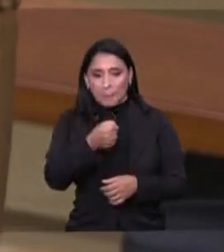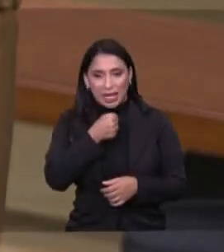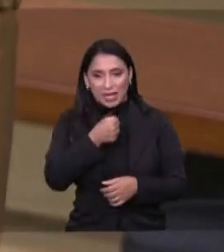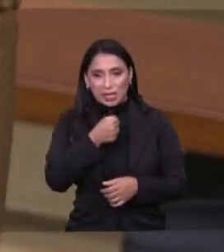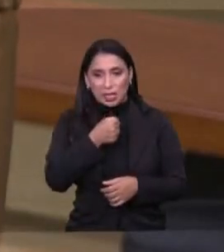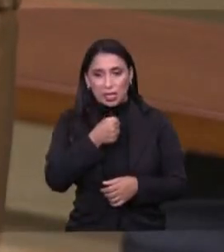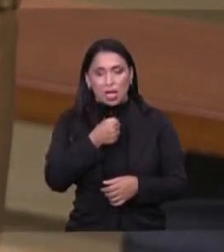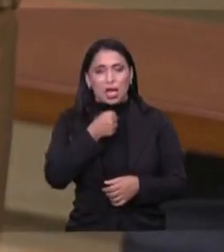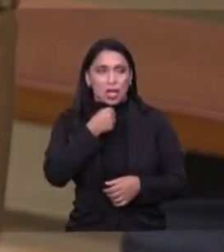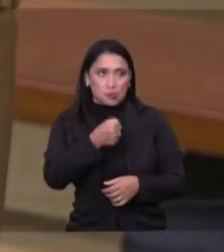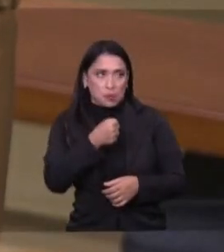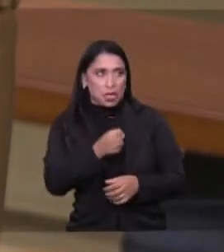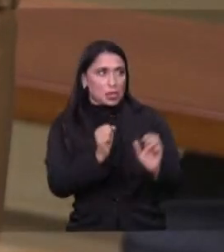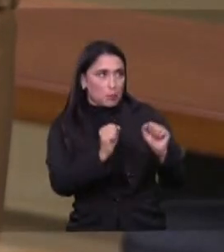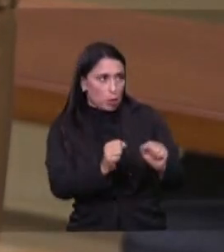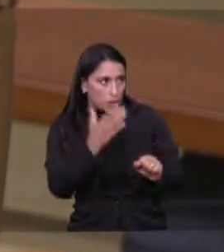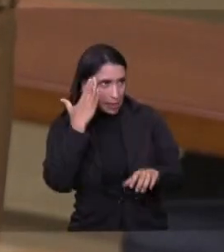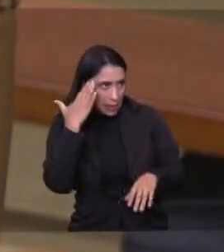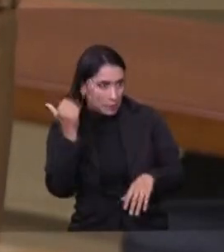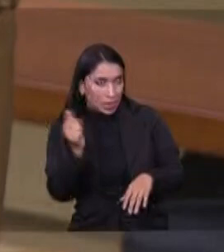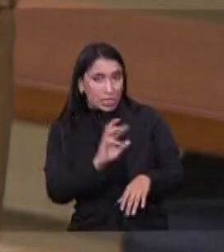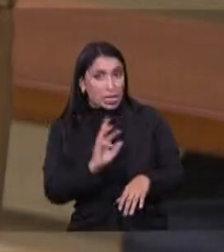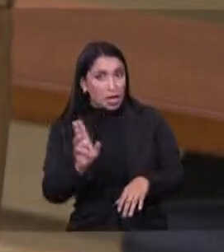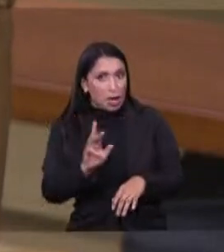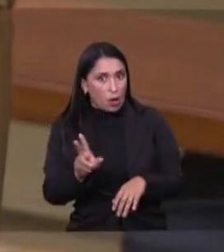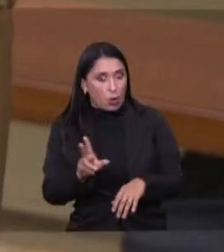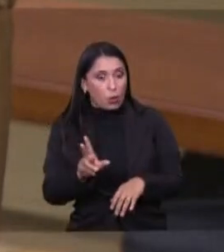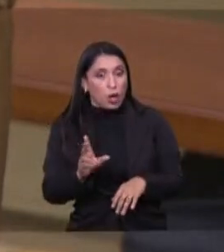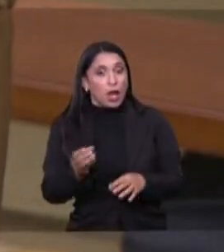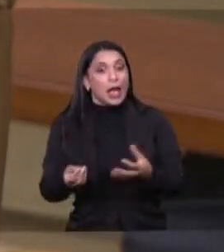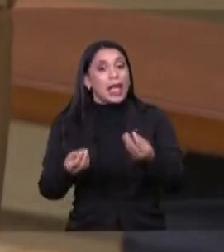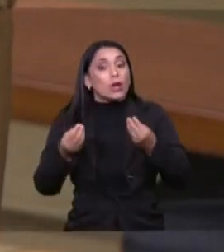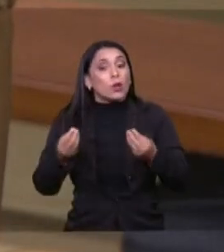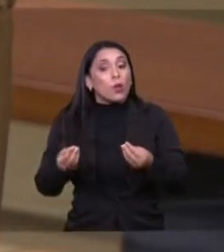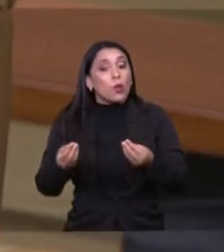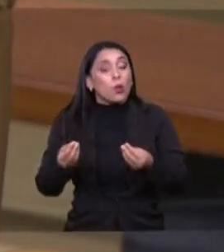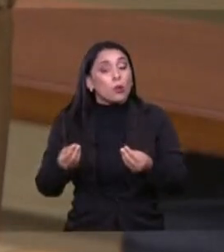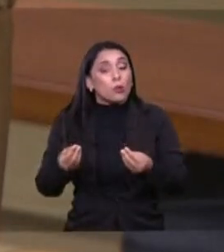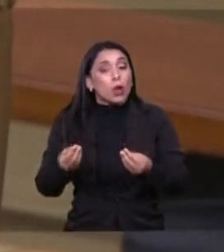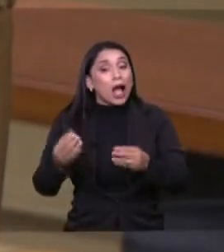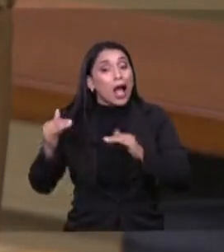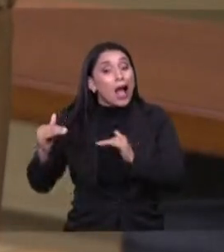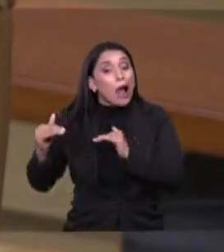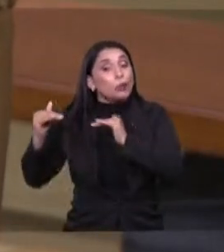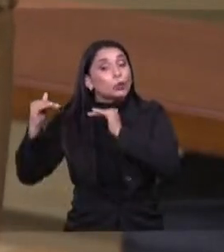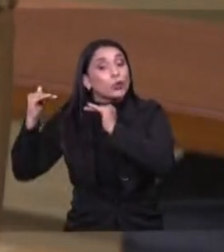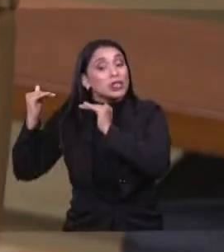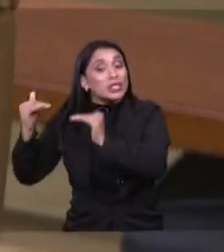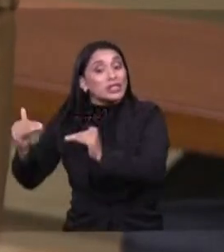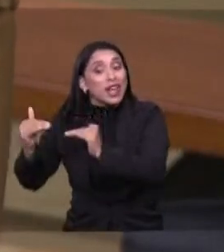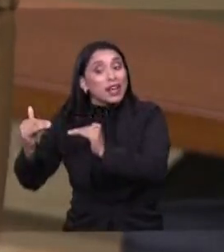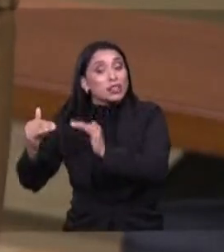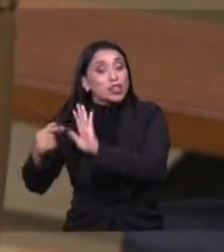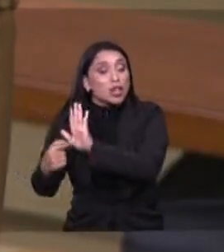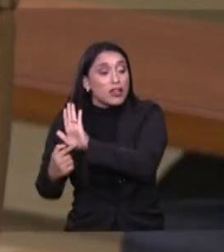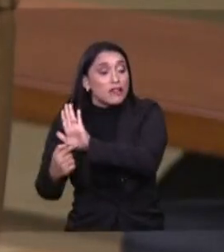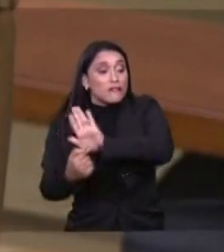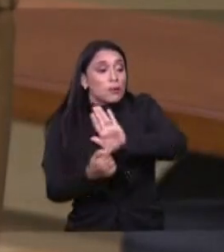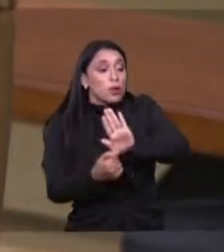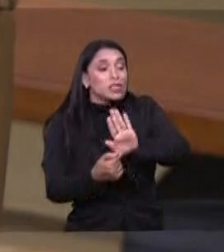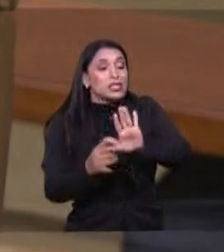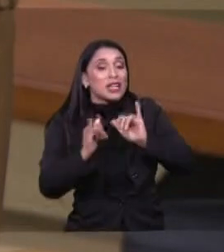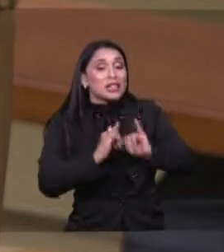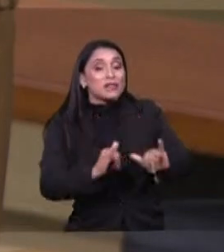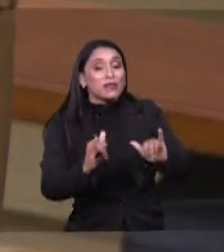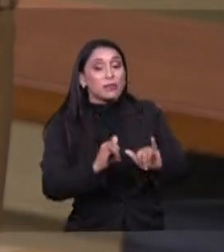disciplinar o que a imprensa pode saber. Não, é disciplinar o modo como a autoridade vai divulgar todas as